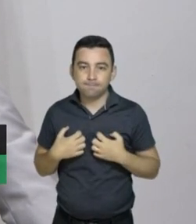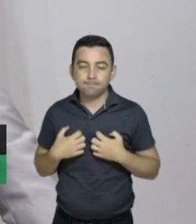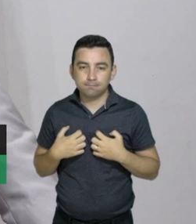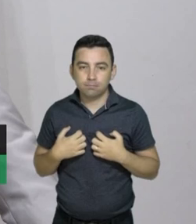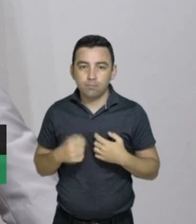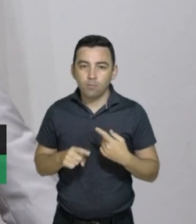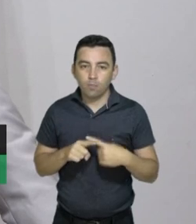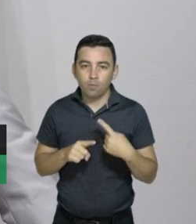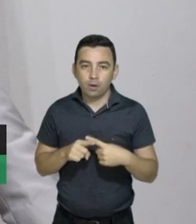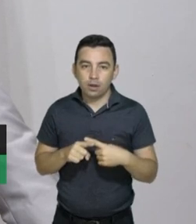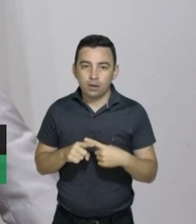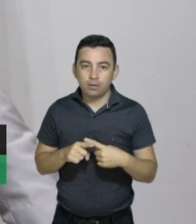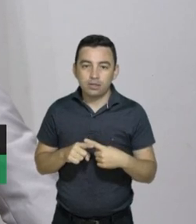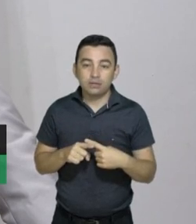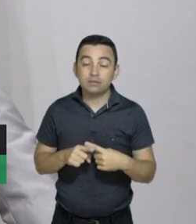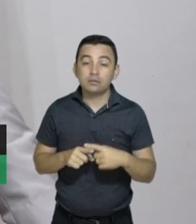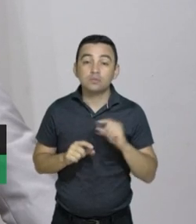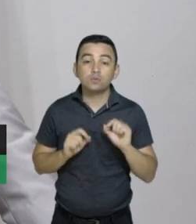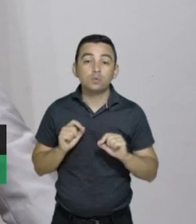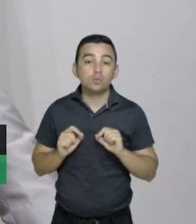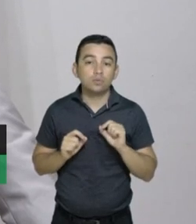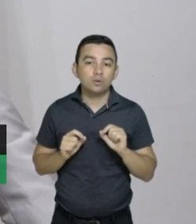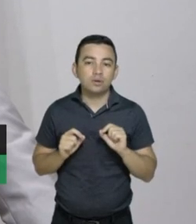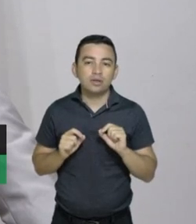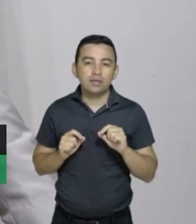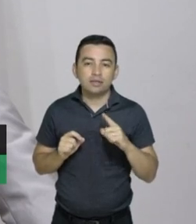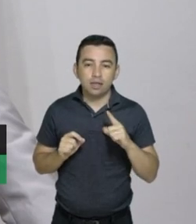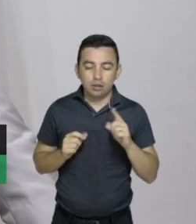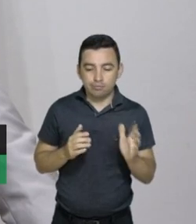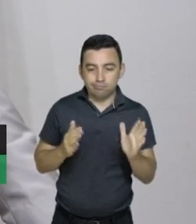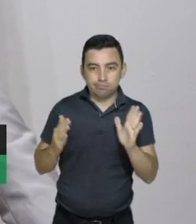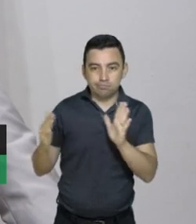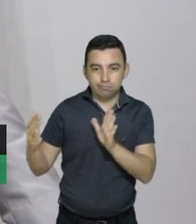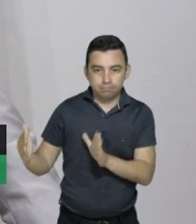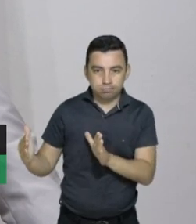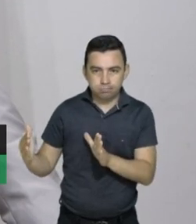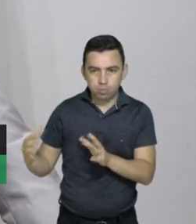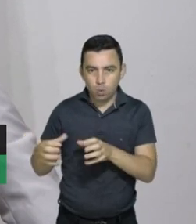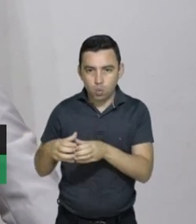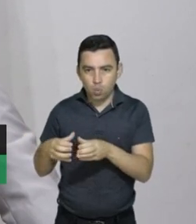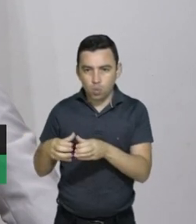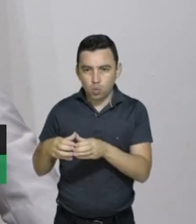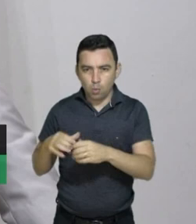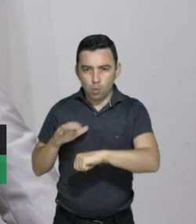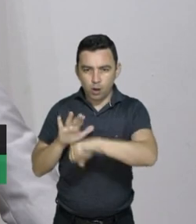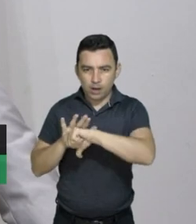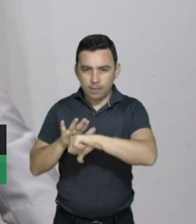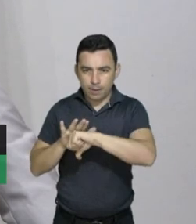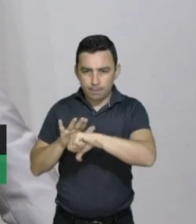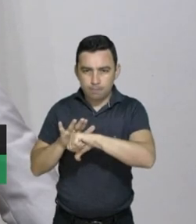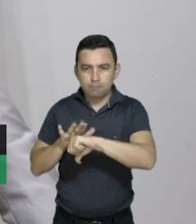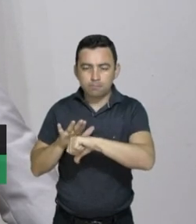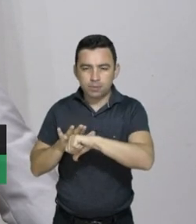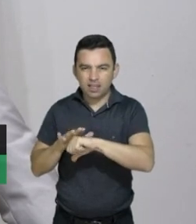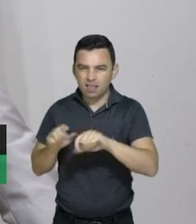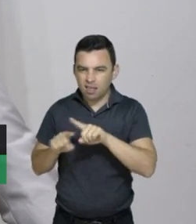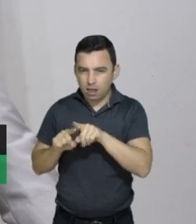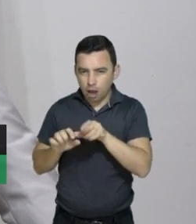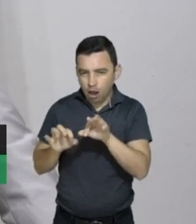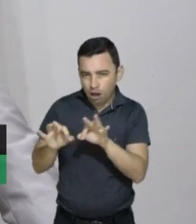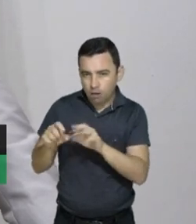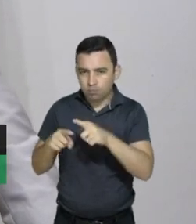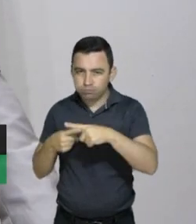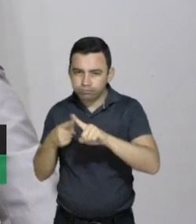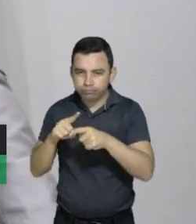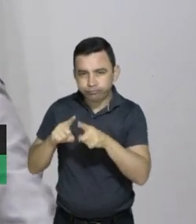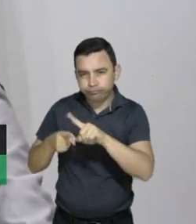se tratando de que nós temos do outro lado da trincheira é uma organização criminosa que se articula junto